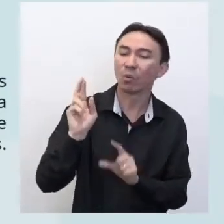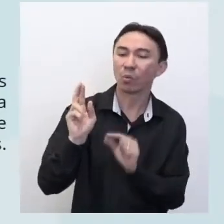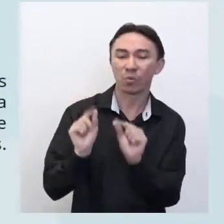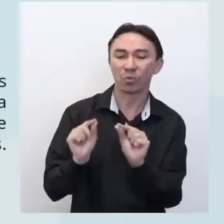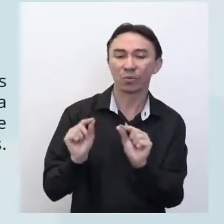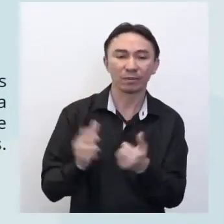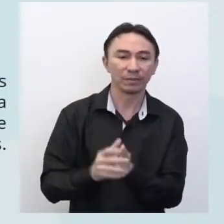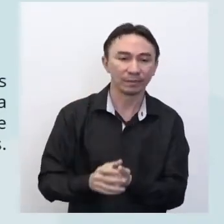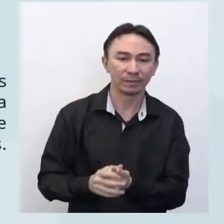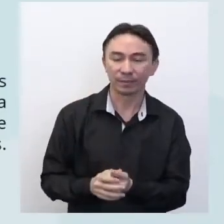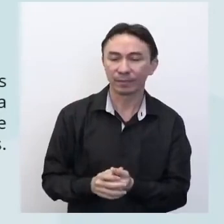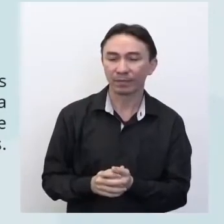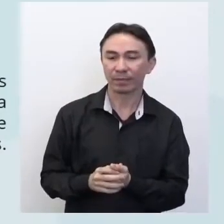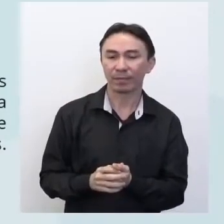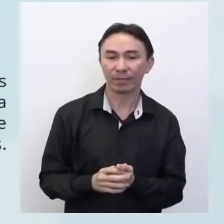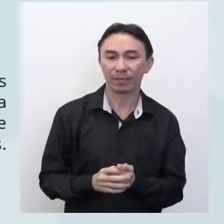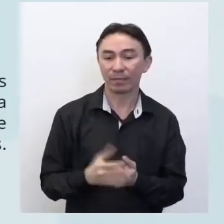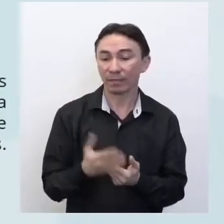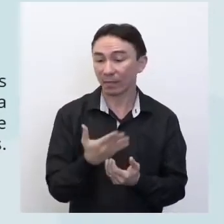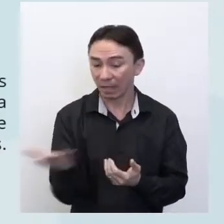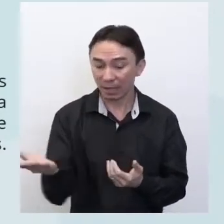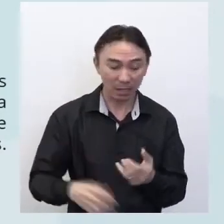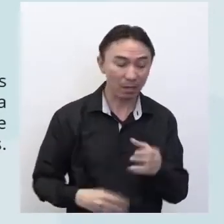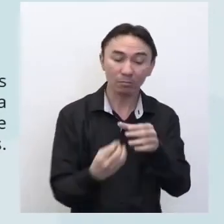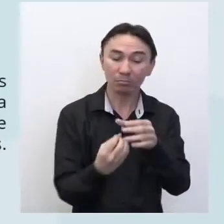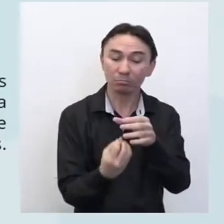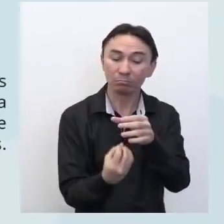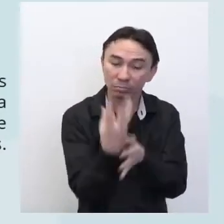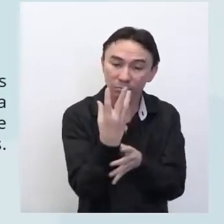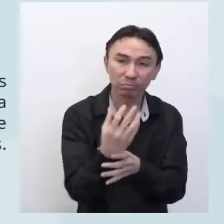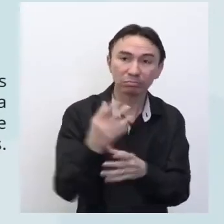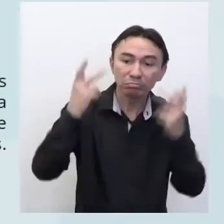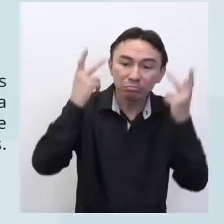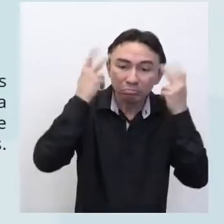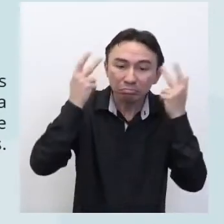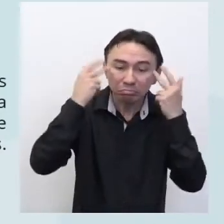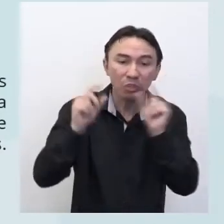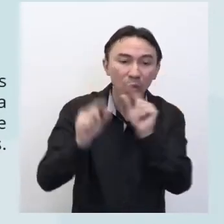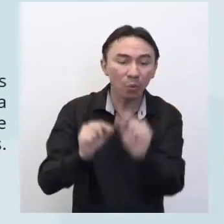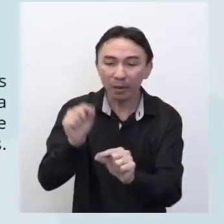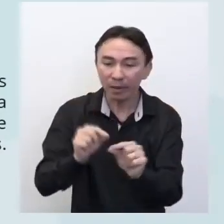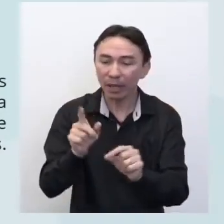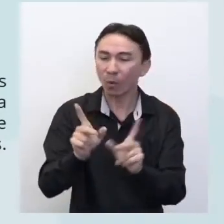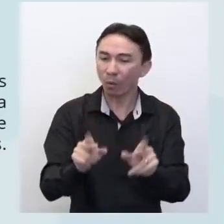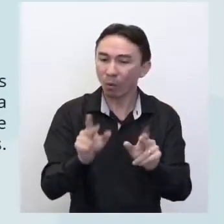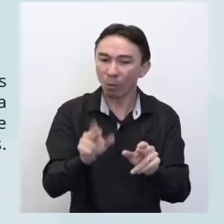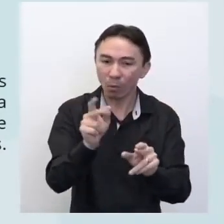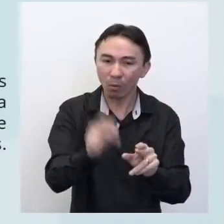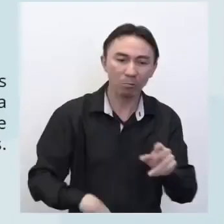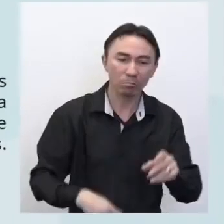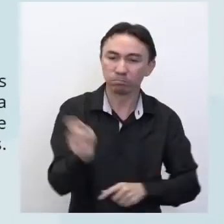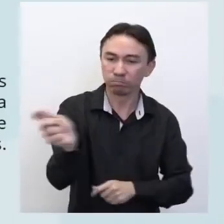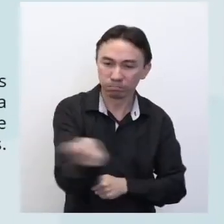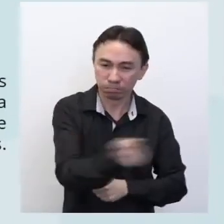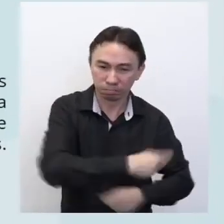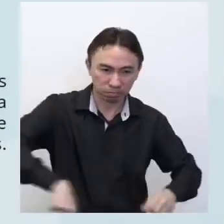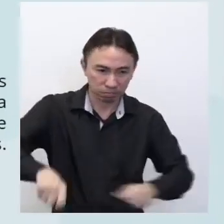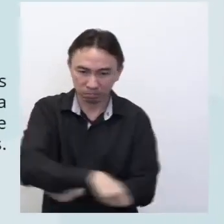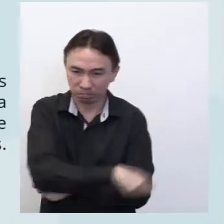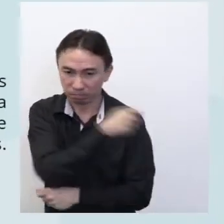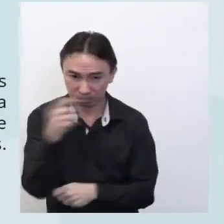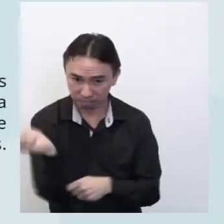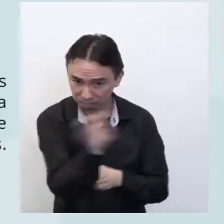sido designados pela natureza para atuar como guerreiros e, portanto, sua virtude inerente seria a